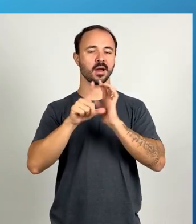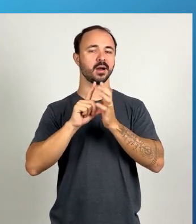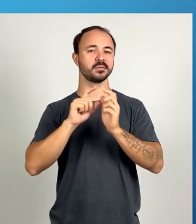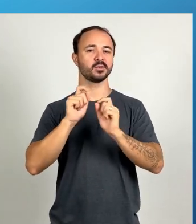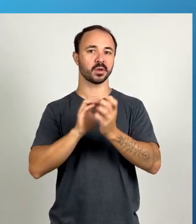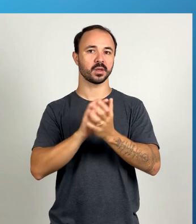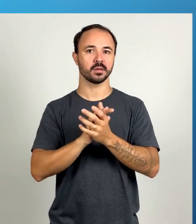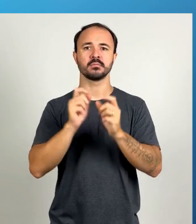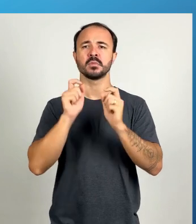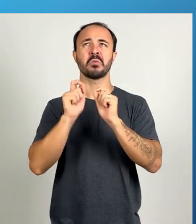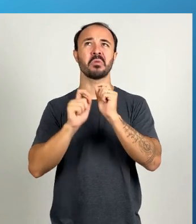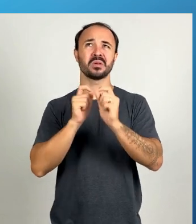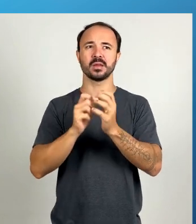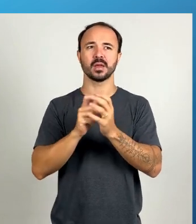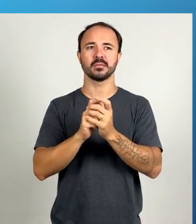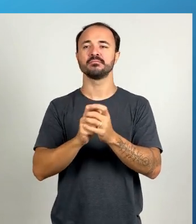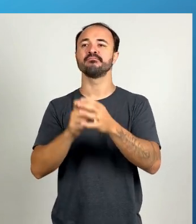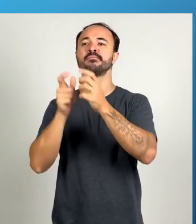geográficas, prof?